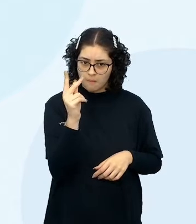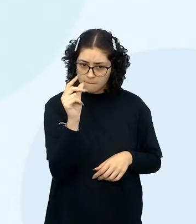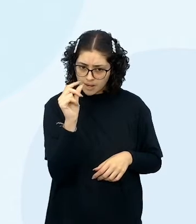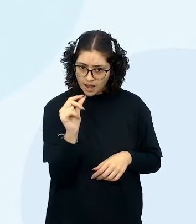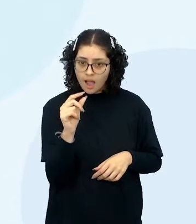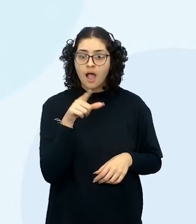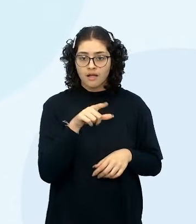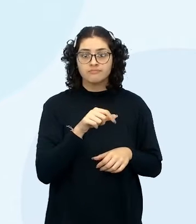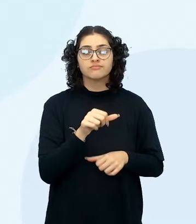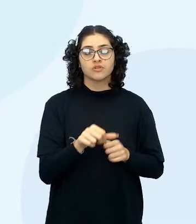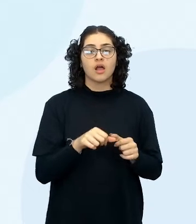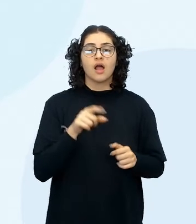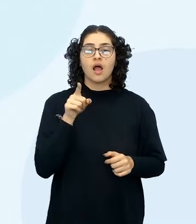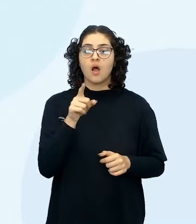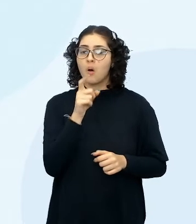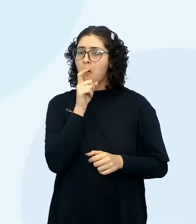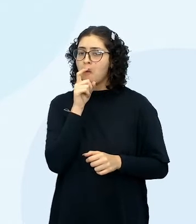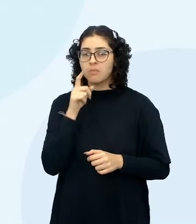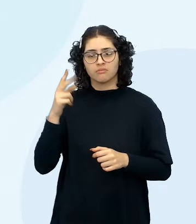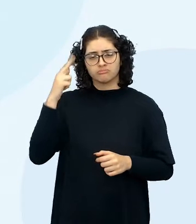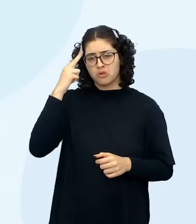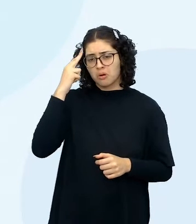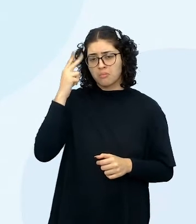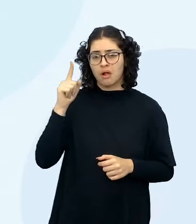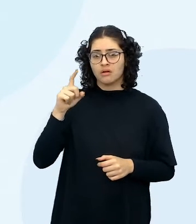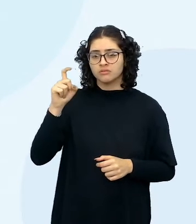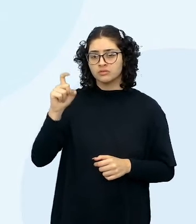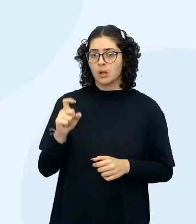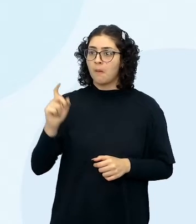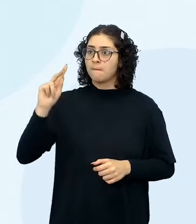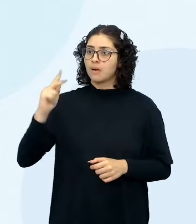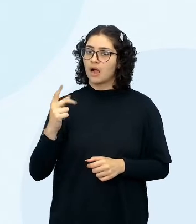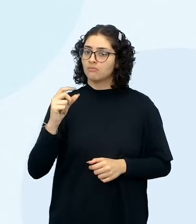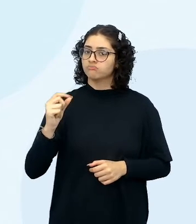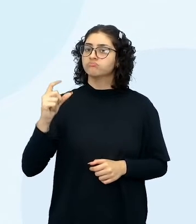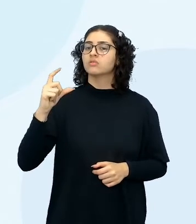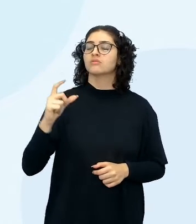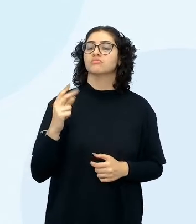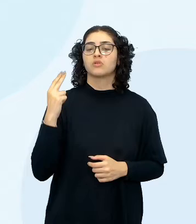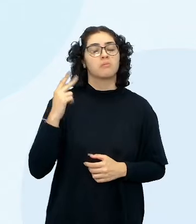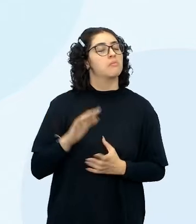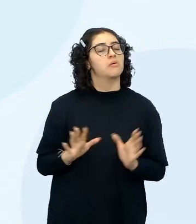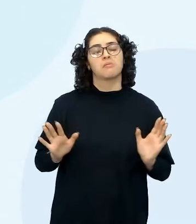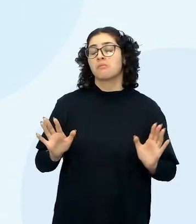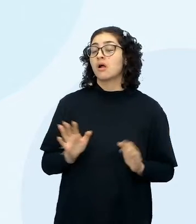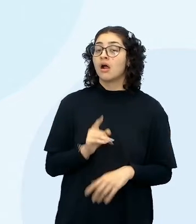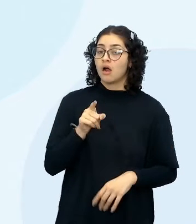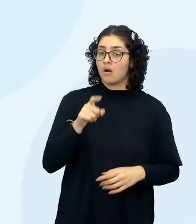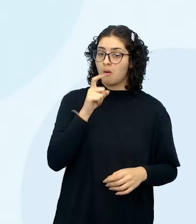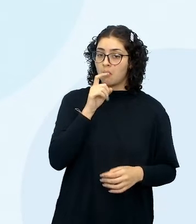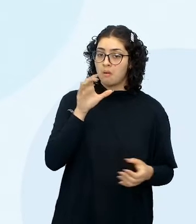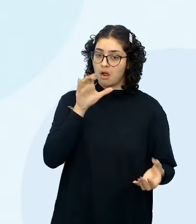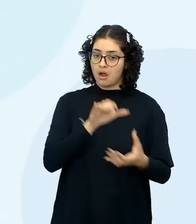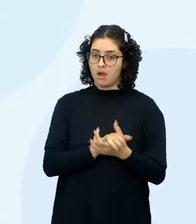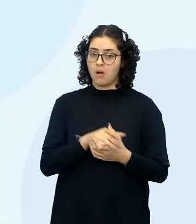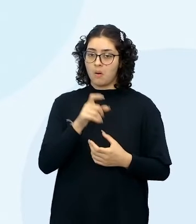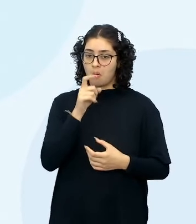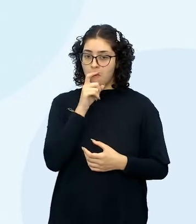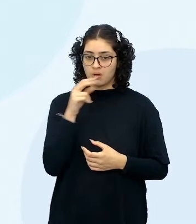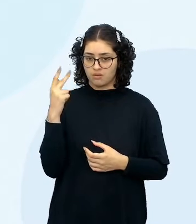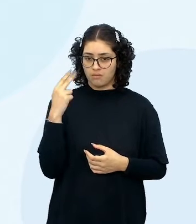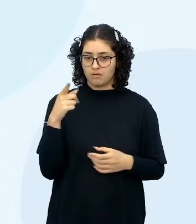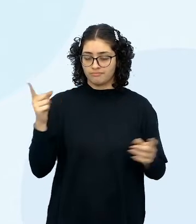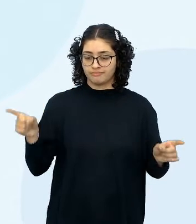é normal, apresenta aqui, olha, o XHzão normal. Essa mulher, ao se casar com esse homem normal,